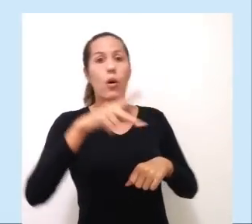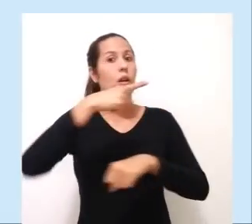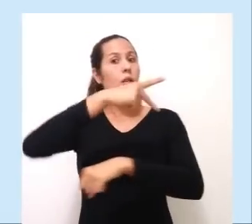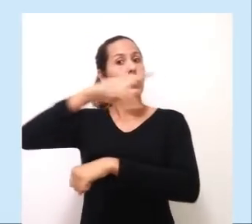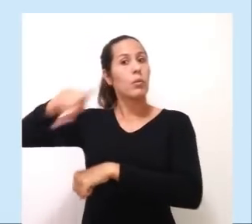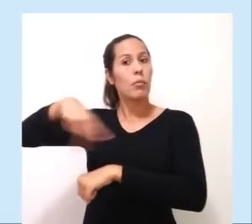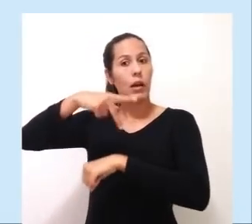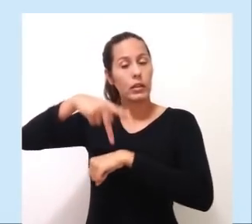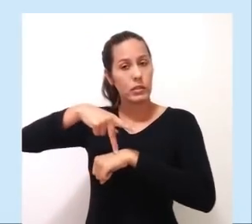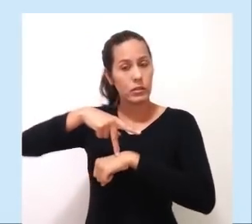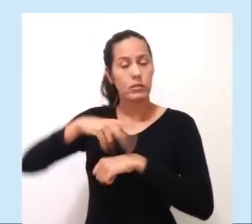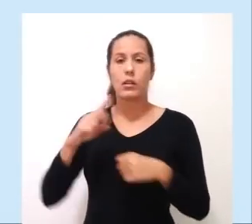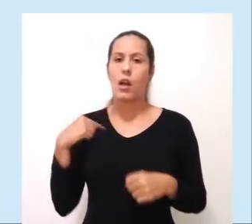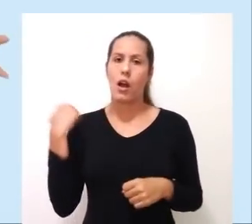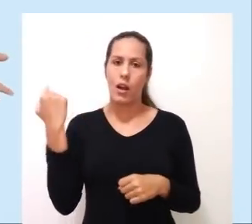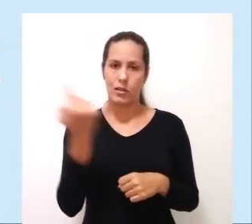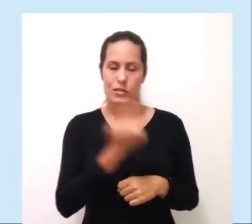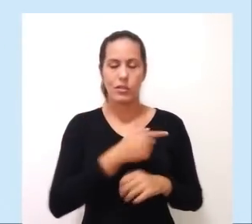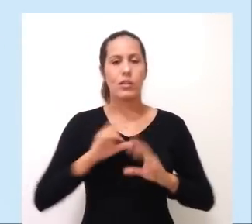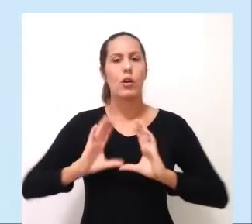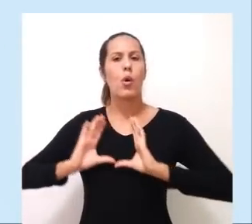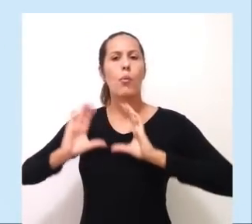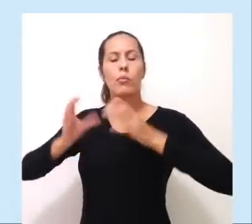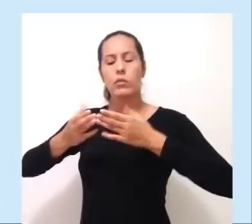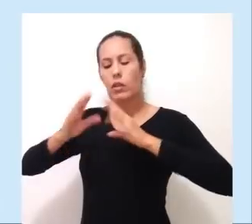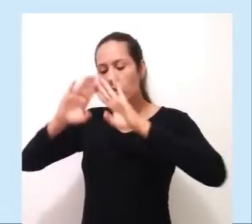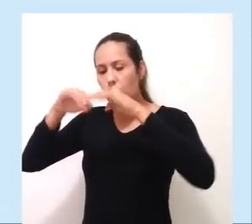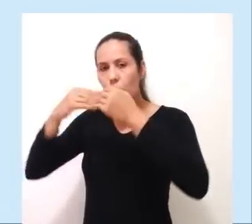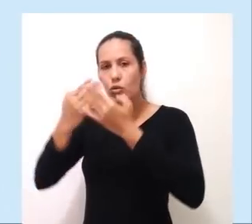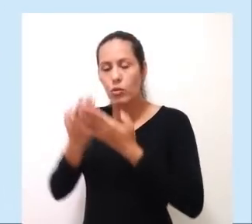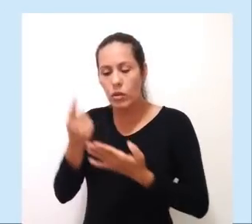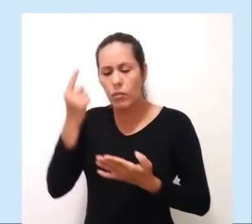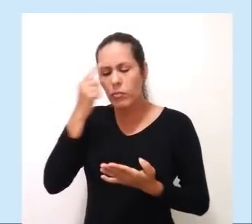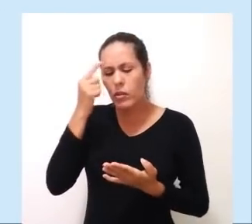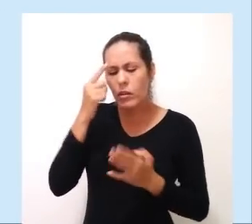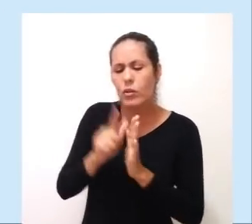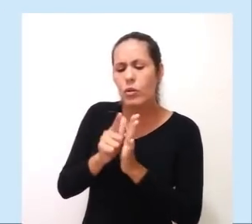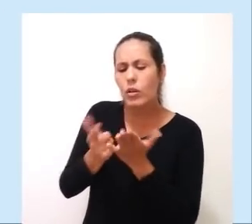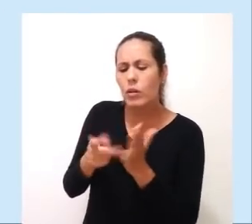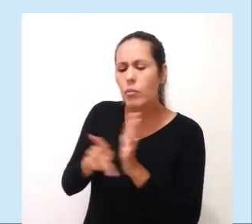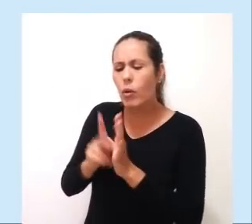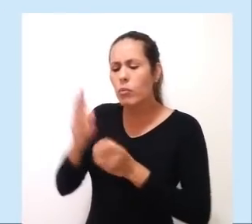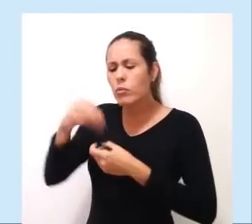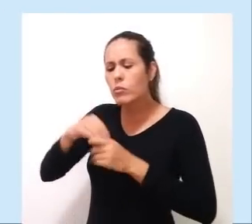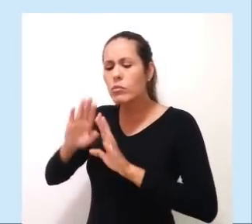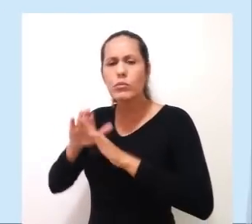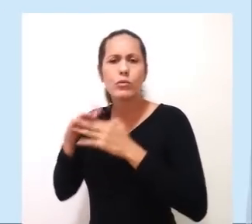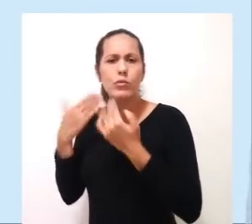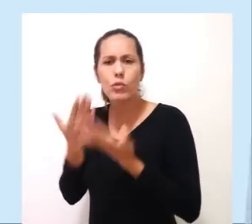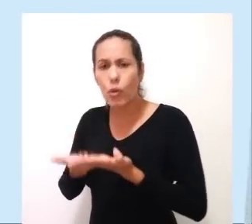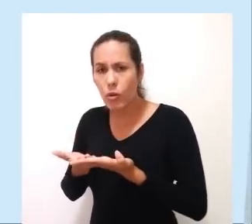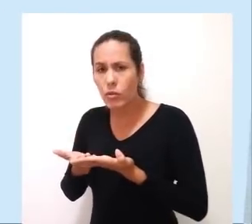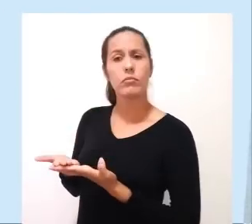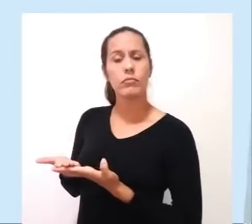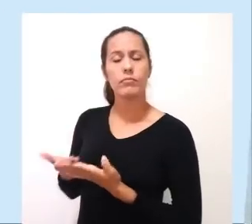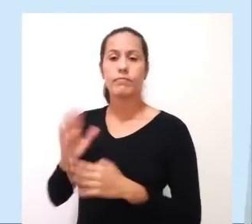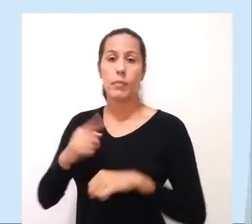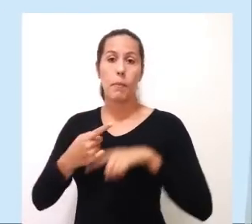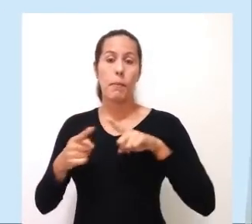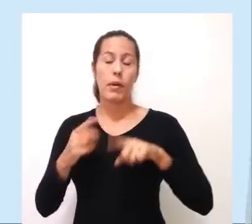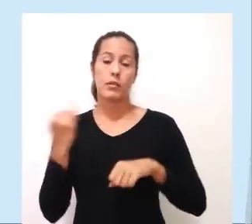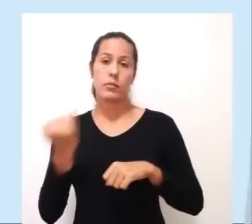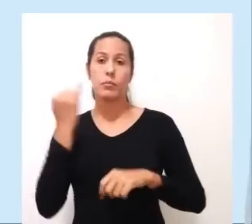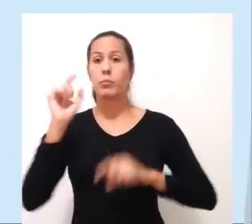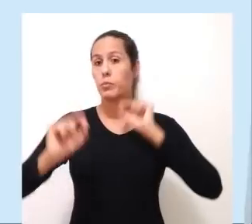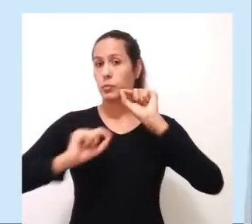país. Como nós somos de uma comunidade escolar, pensar no jornalzinho da escola. Mas é importante